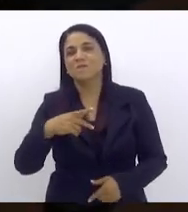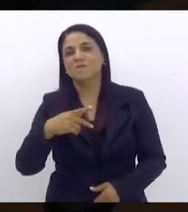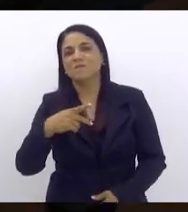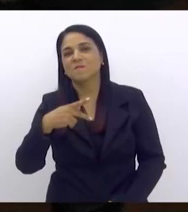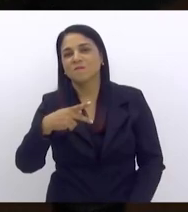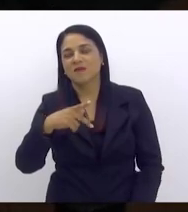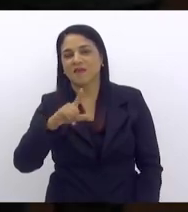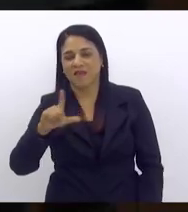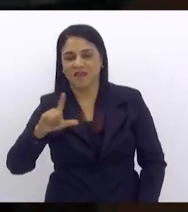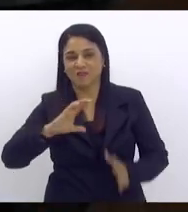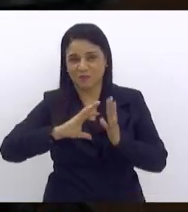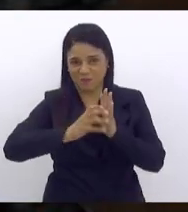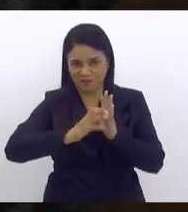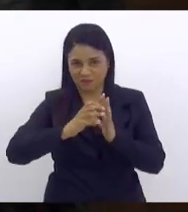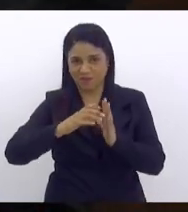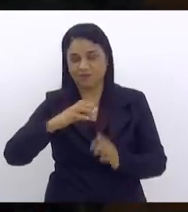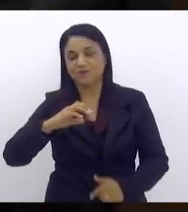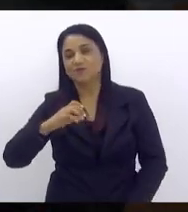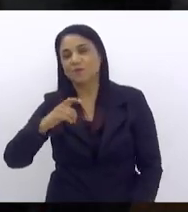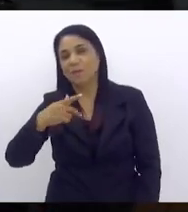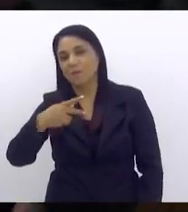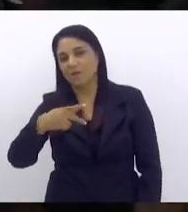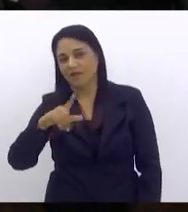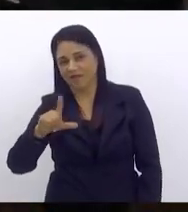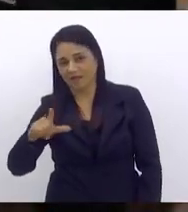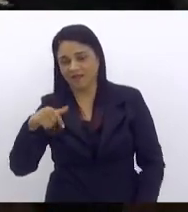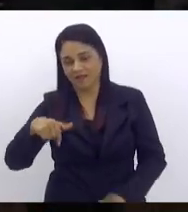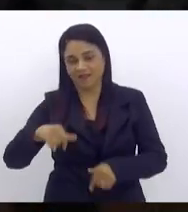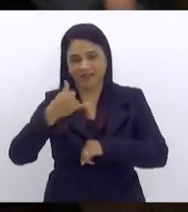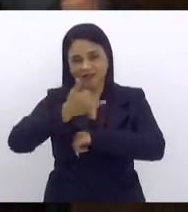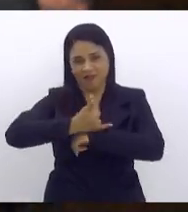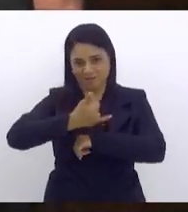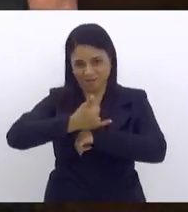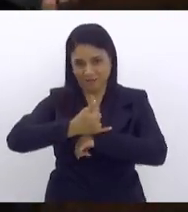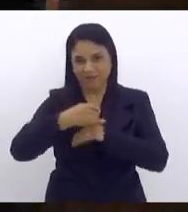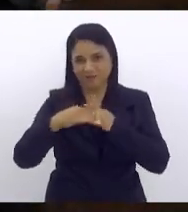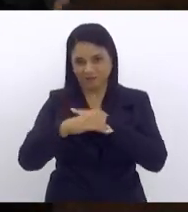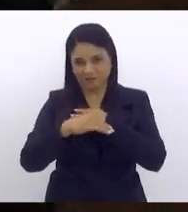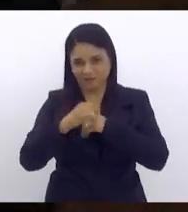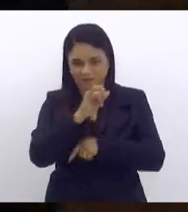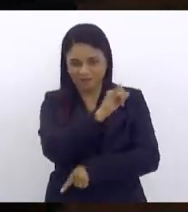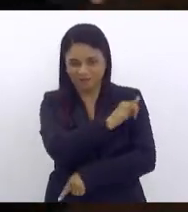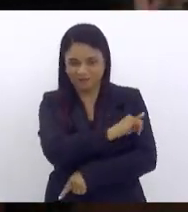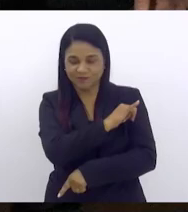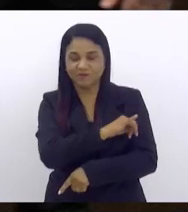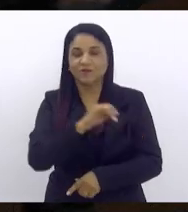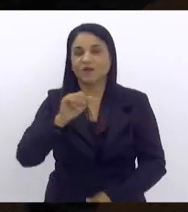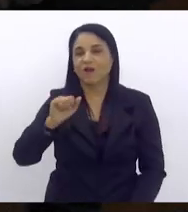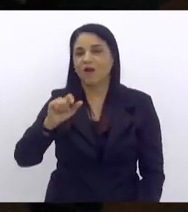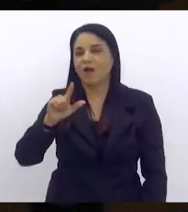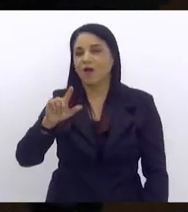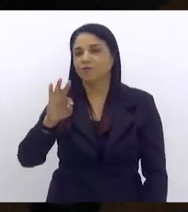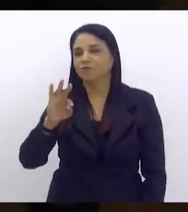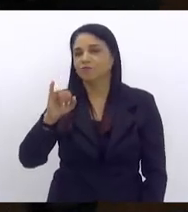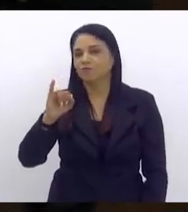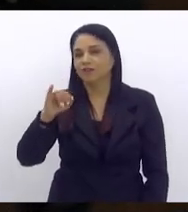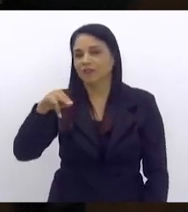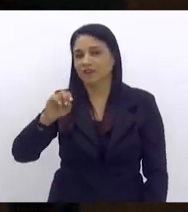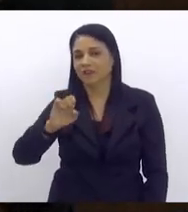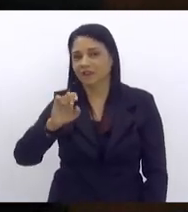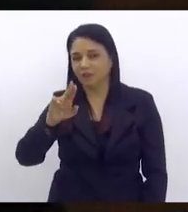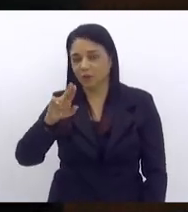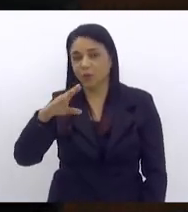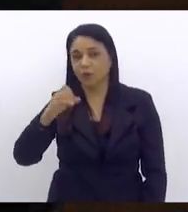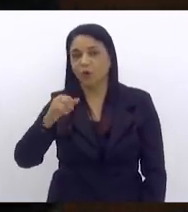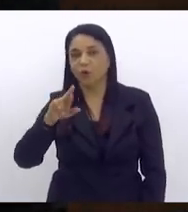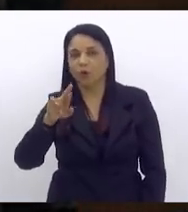prefeito aqui na capital. Seja bem-vindo, Rodrigo Amorim, e deputado Altineu Corte. Parabéns. Que o Pai do Céu te abençoe. Te